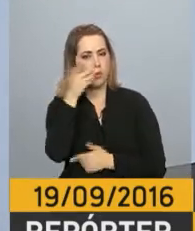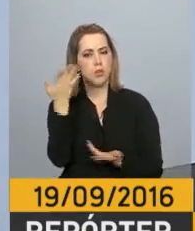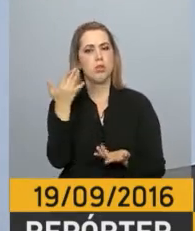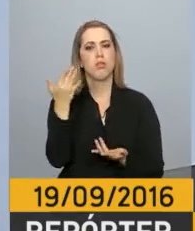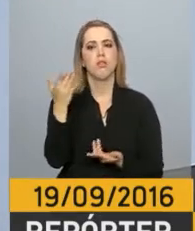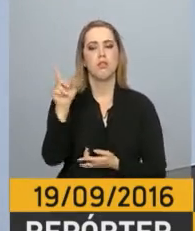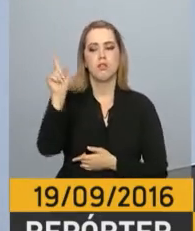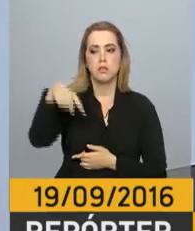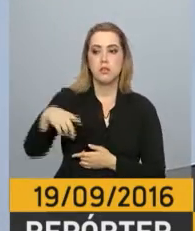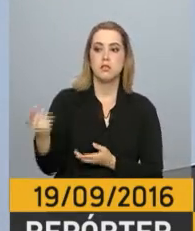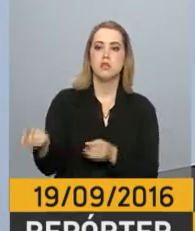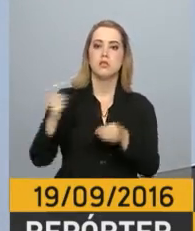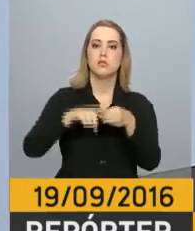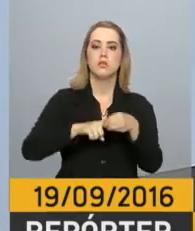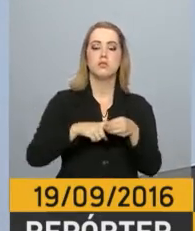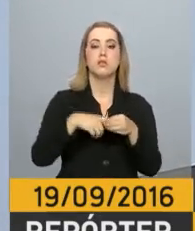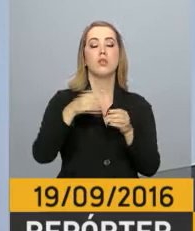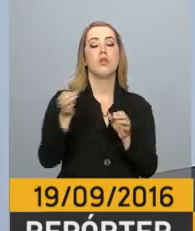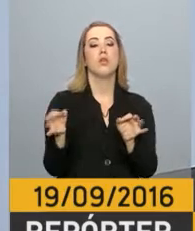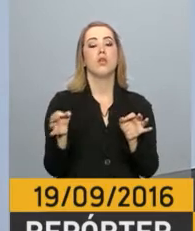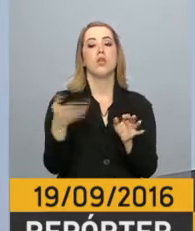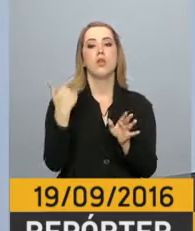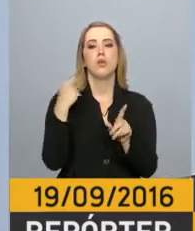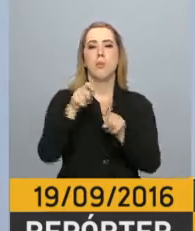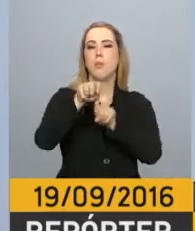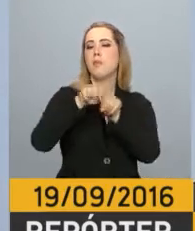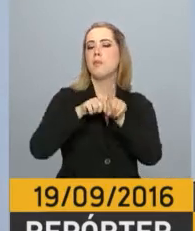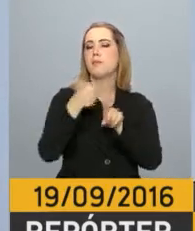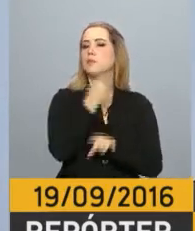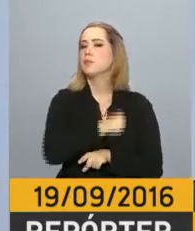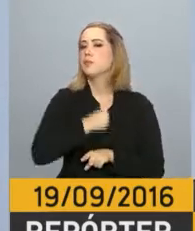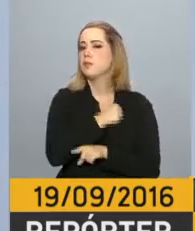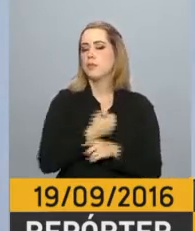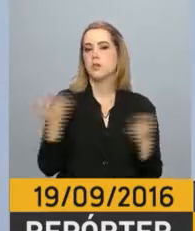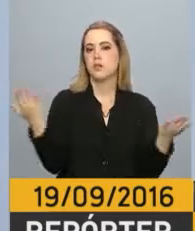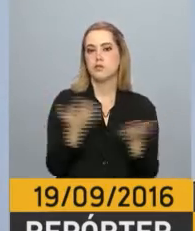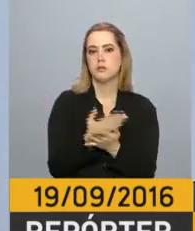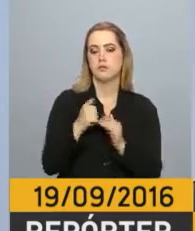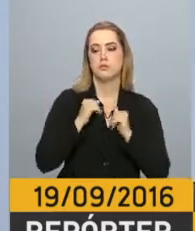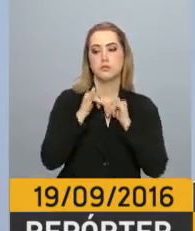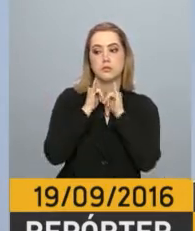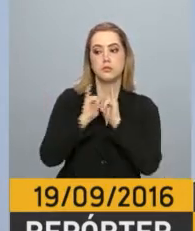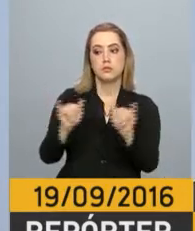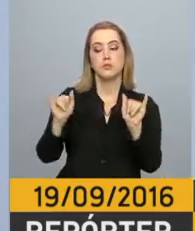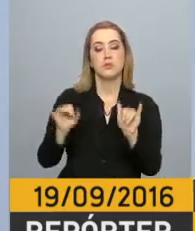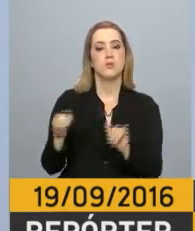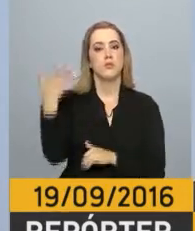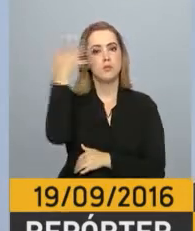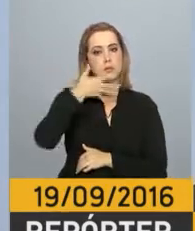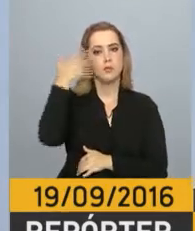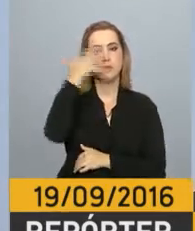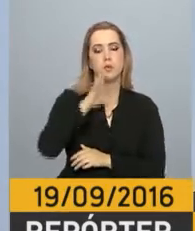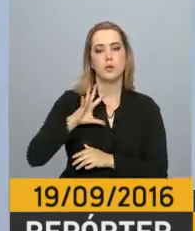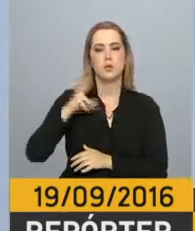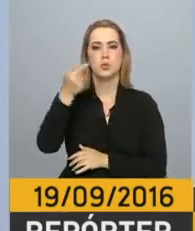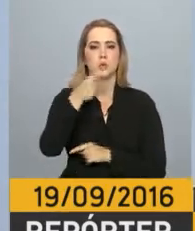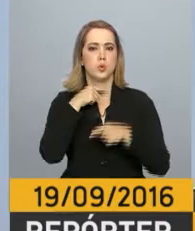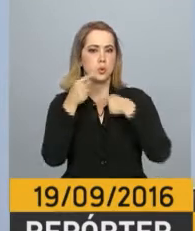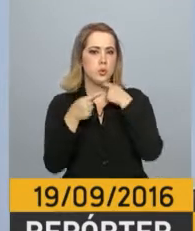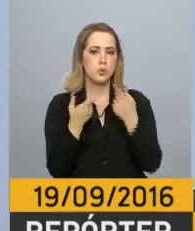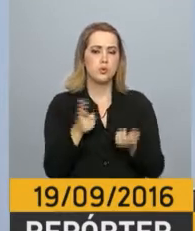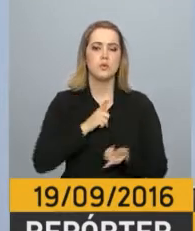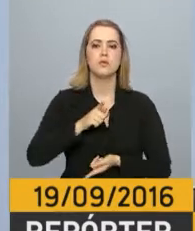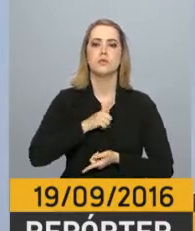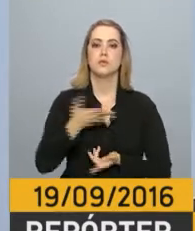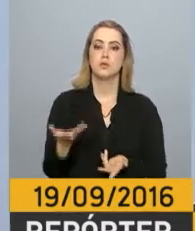força desde o final do mês de agosto. Nós estamos aqui justamente para poder esclarecer, sanar qualquer tipo de dúvida, questionamento que